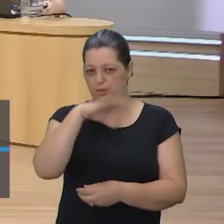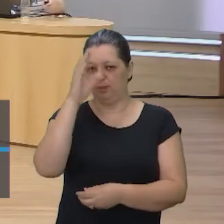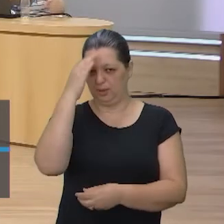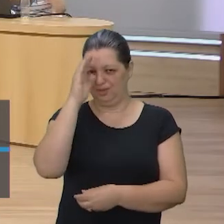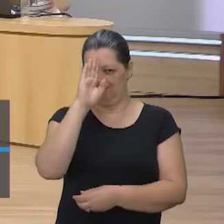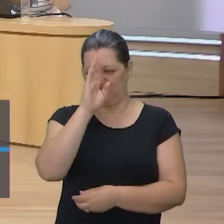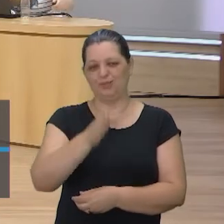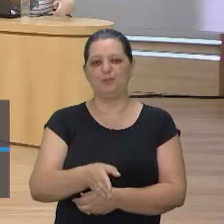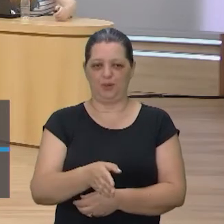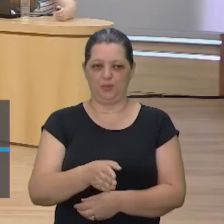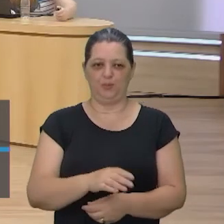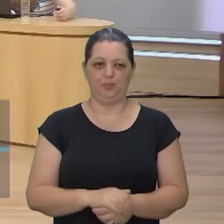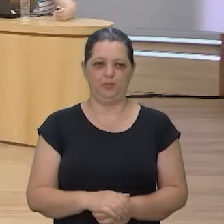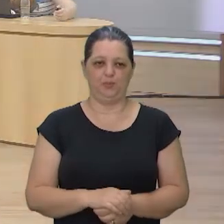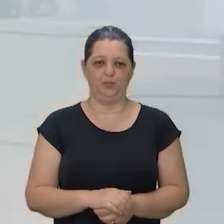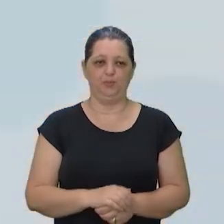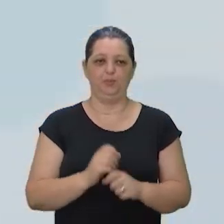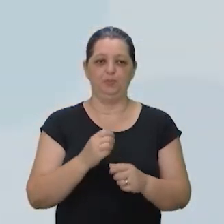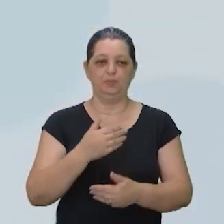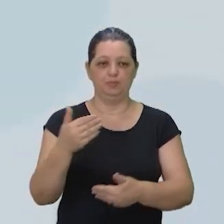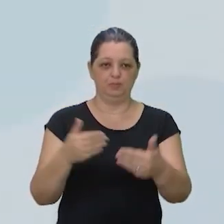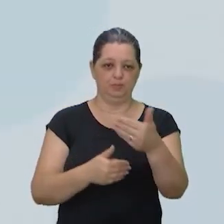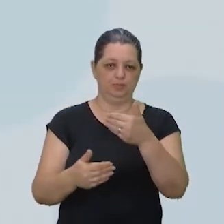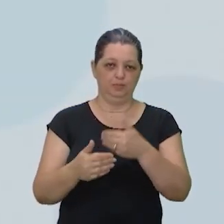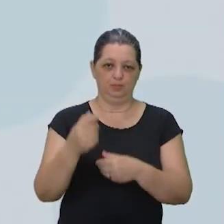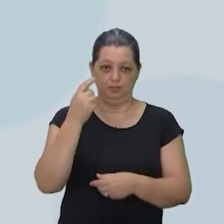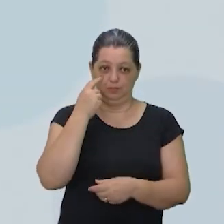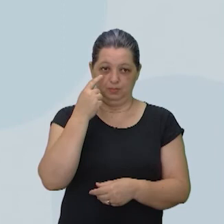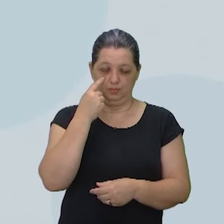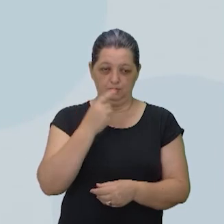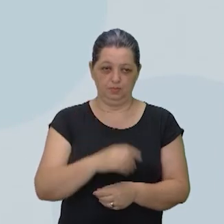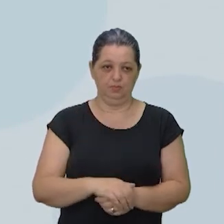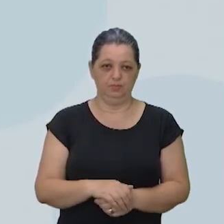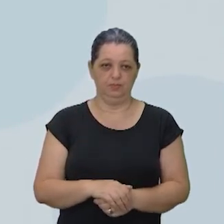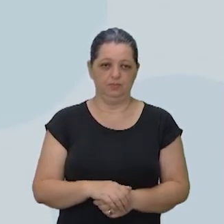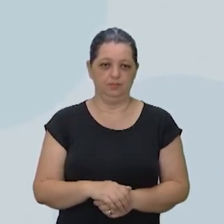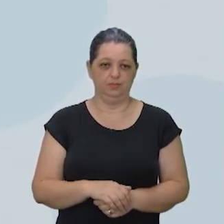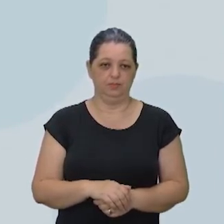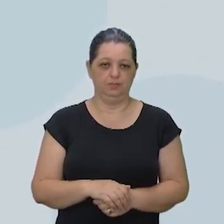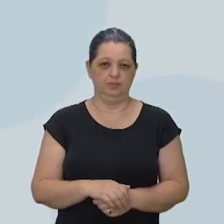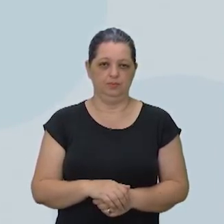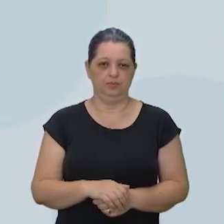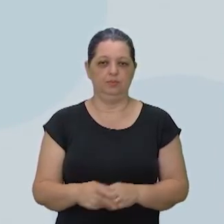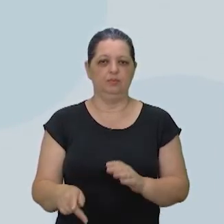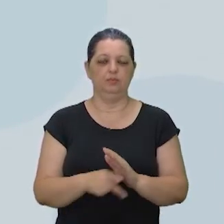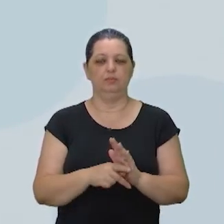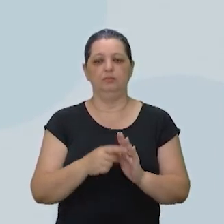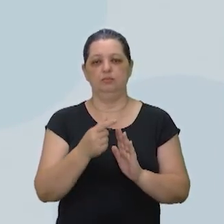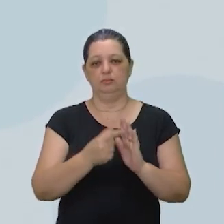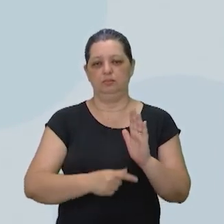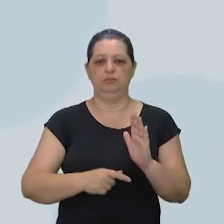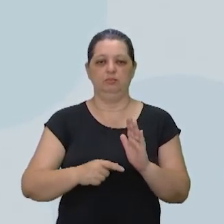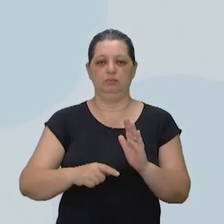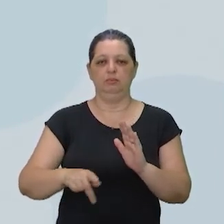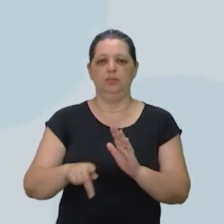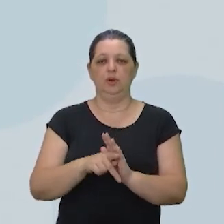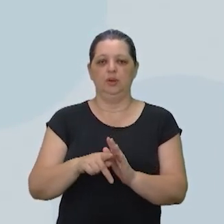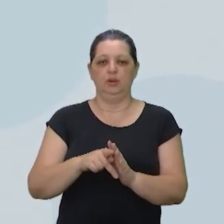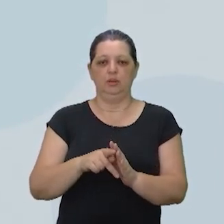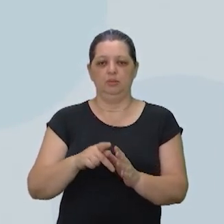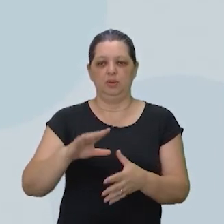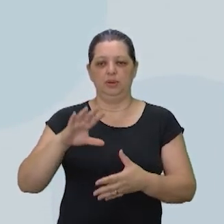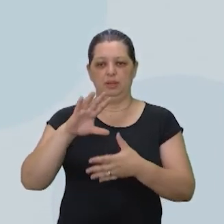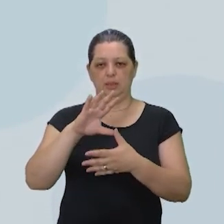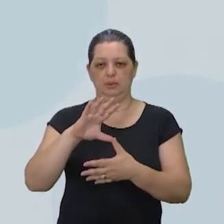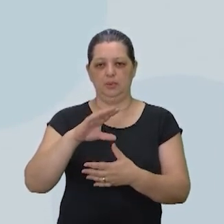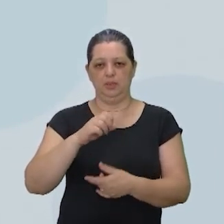aqui. Troca o LED para nós, bota no LED. Né? A América Espanhola fica independente, mas eu já tinha